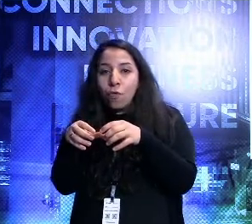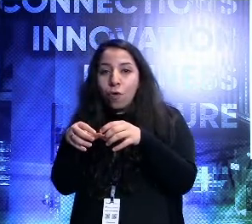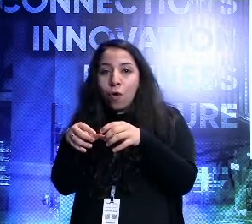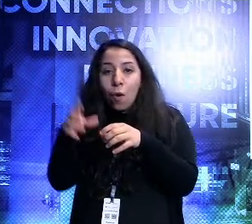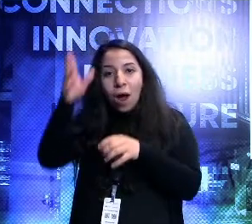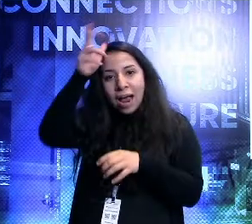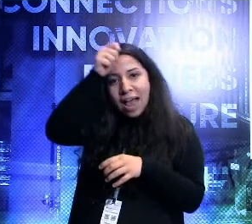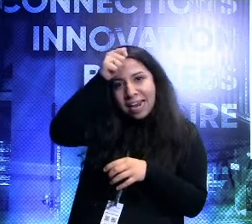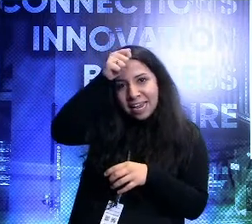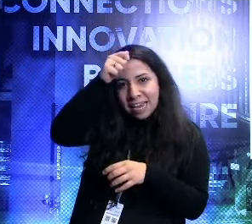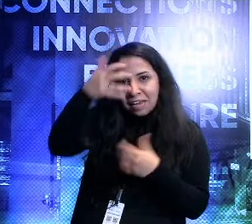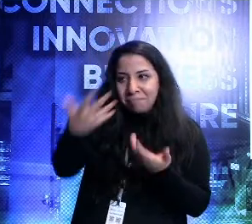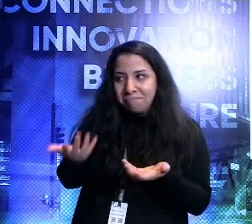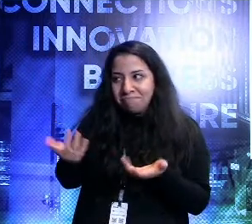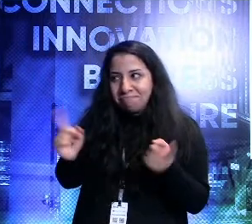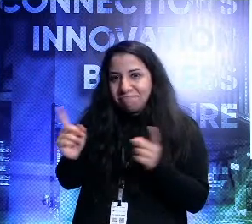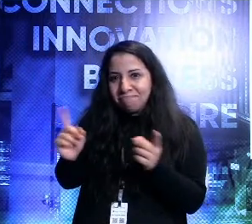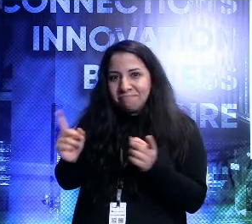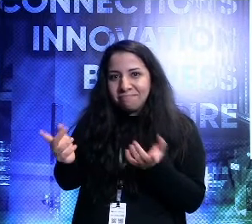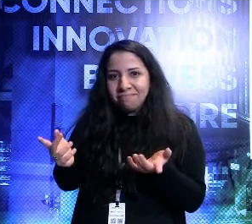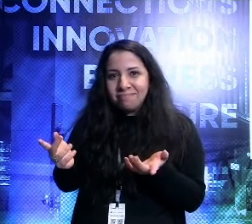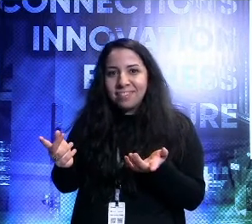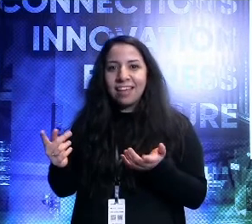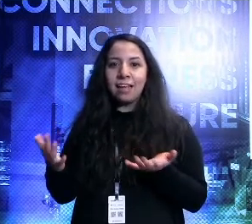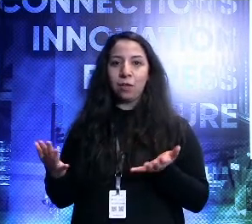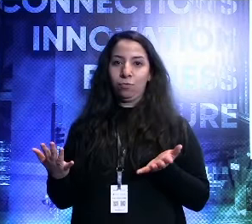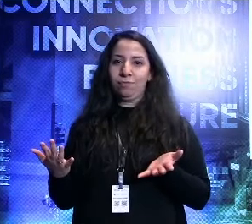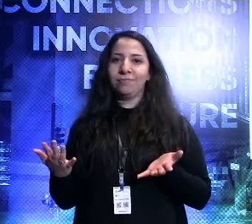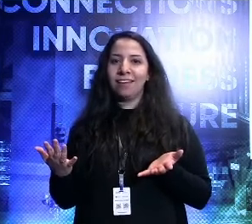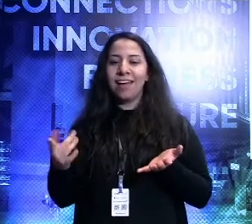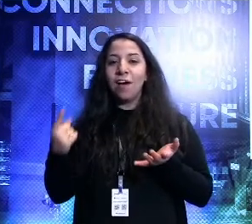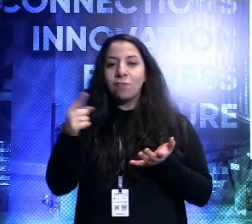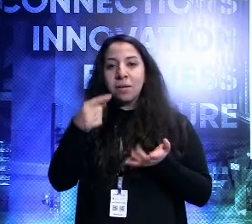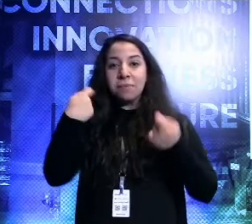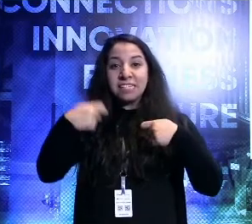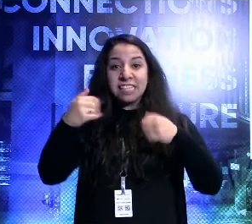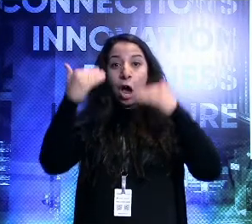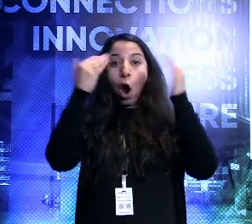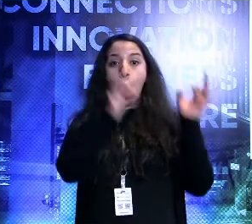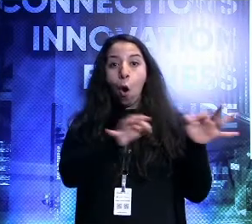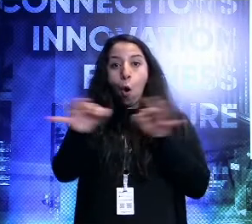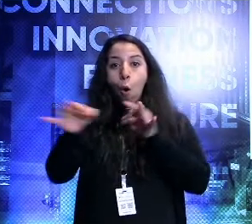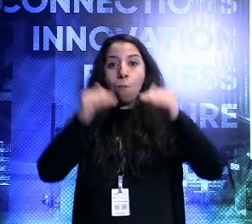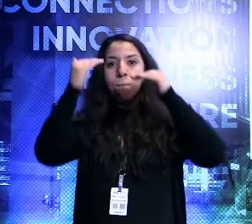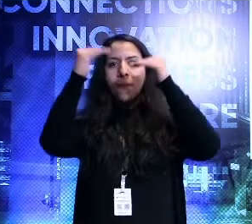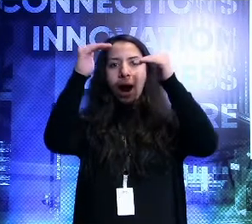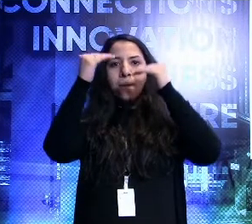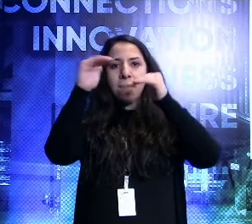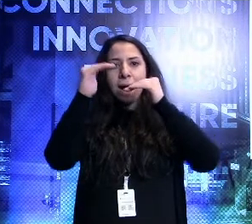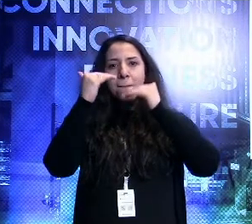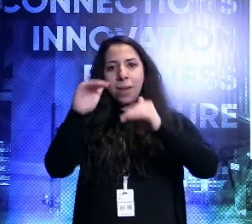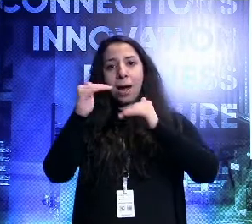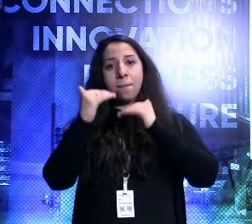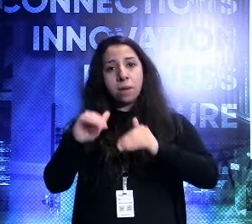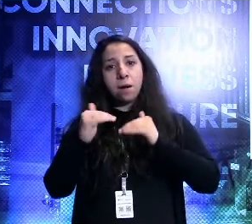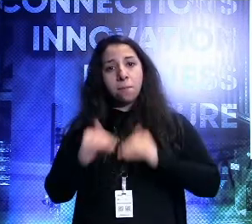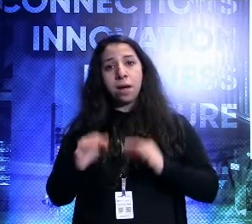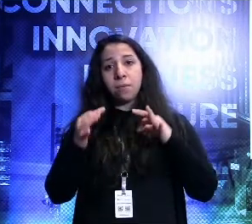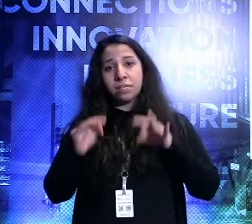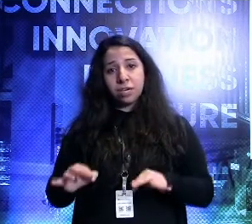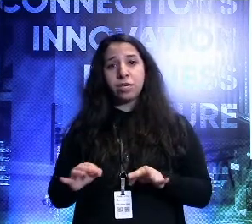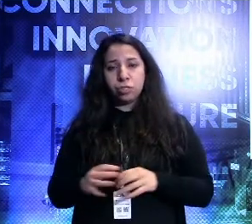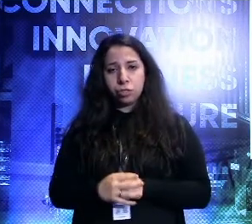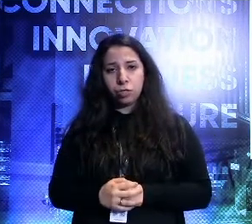tem um caso onde a sua fábrica é uma inner class. Um outro antipadrão que a gente vê aqui